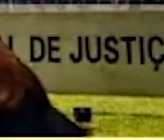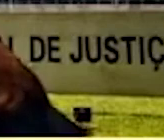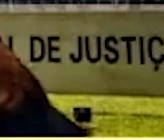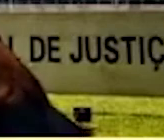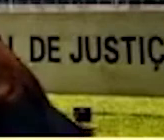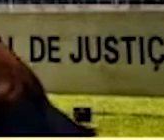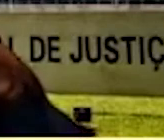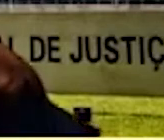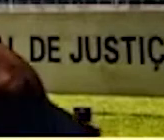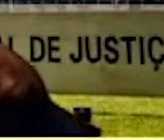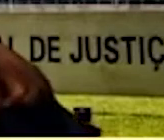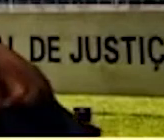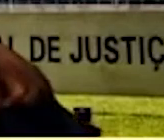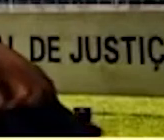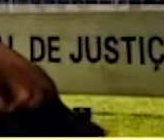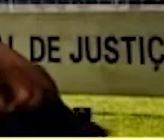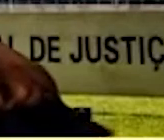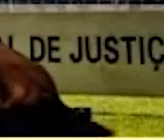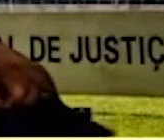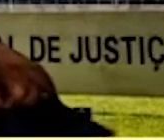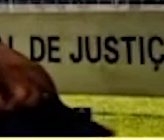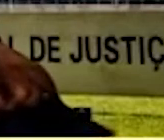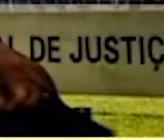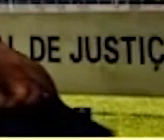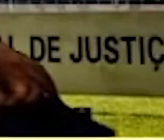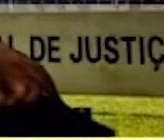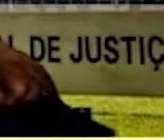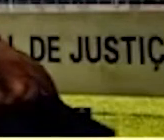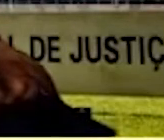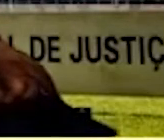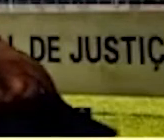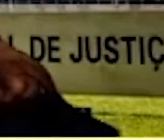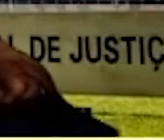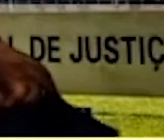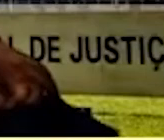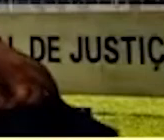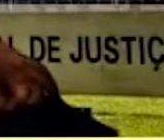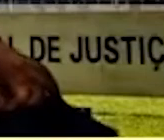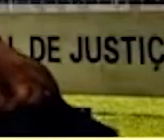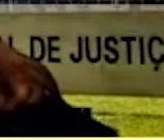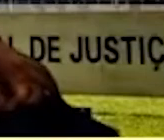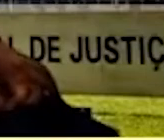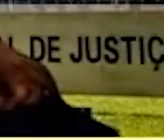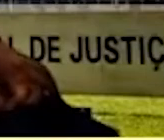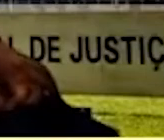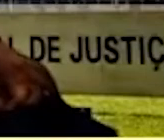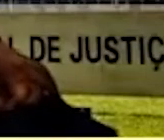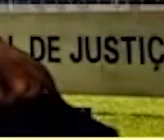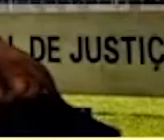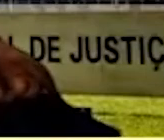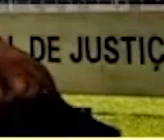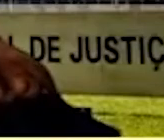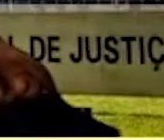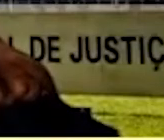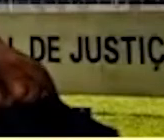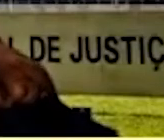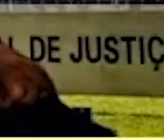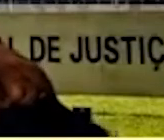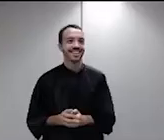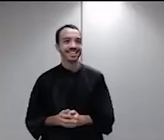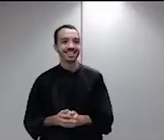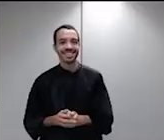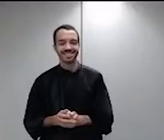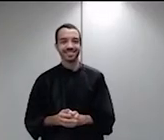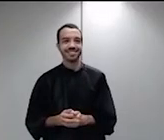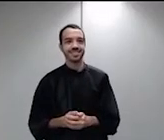a criança foi entregue irregularmente para a mãe registral logo depois do nascimento, e a liminar de acolhimento do bebê em